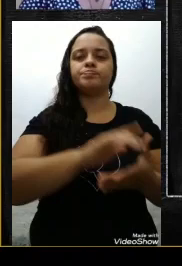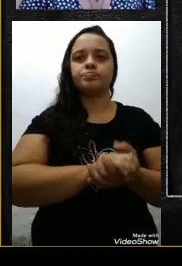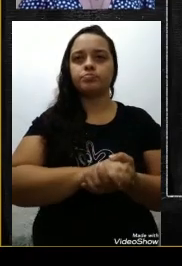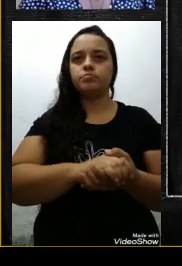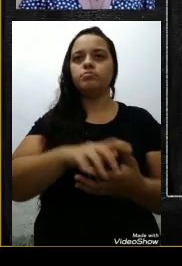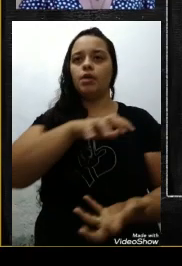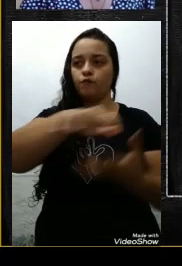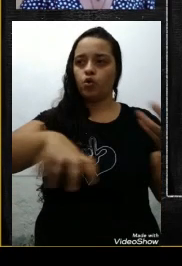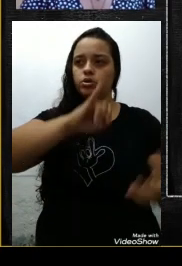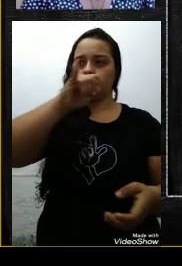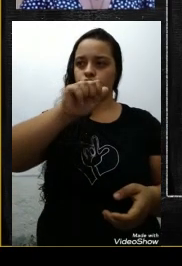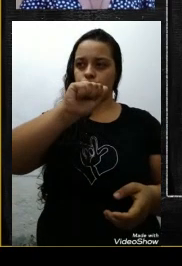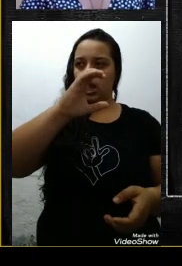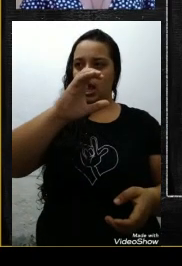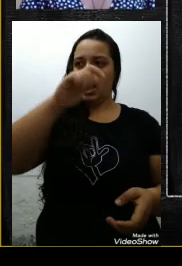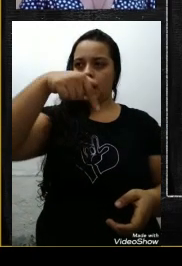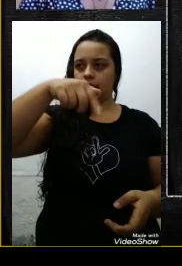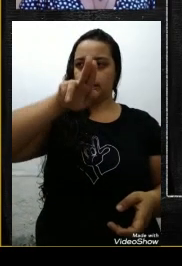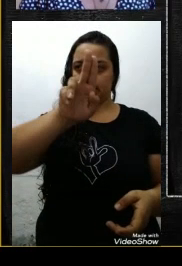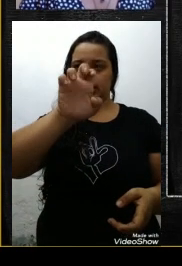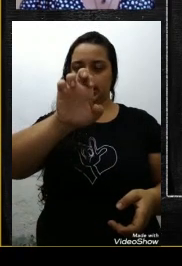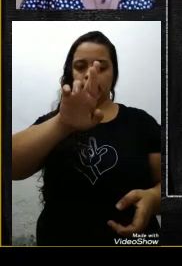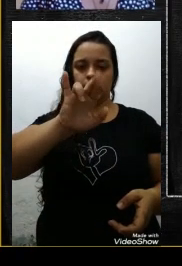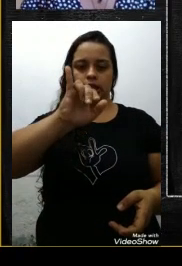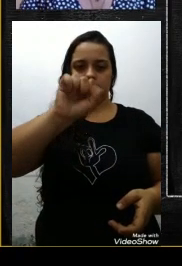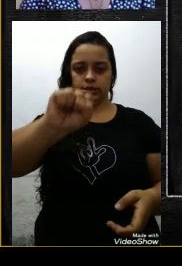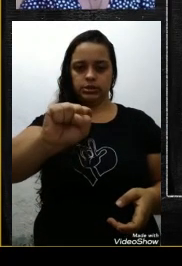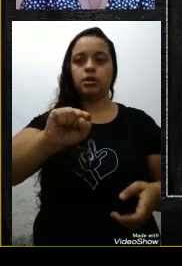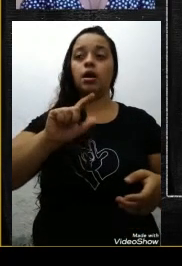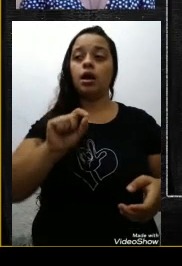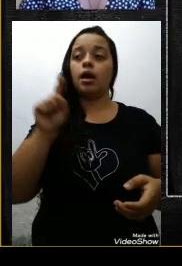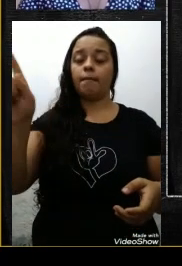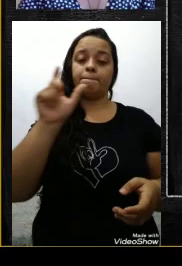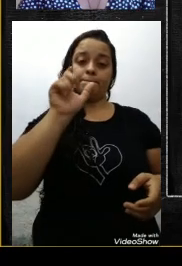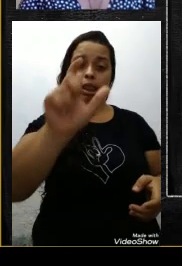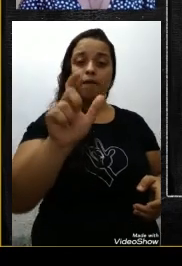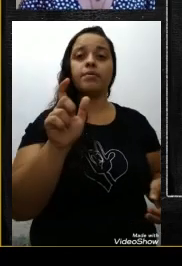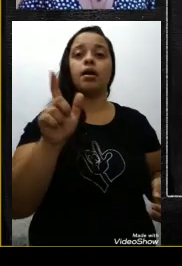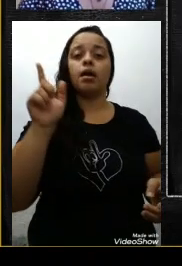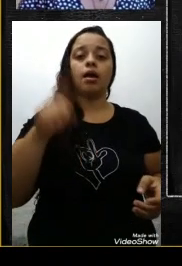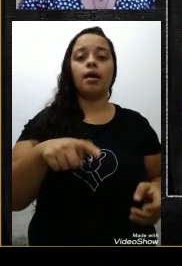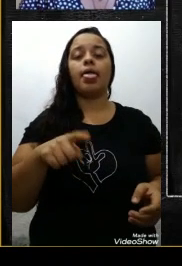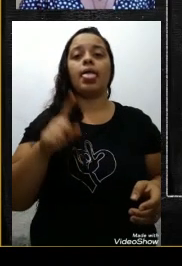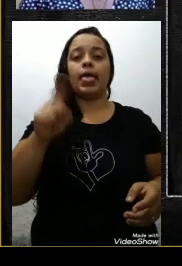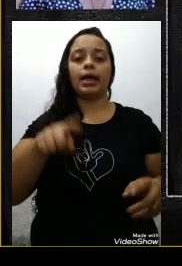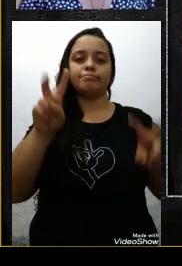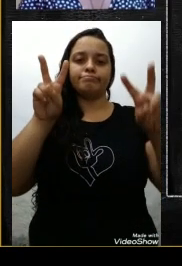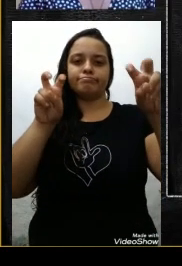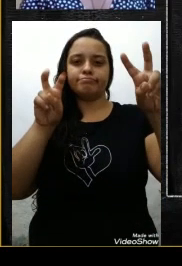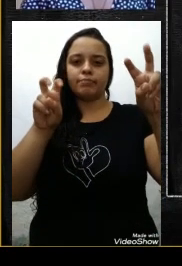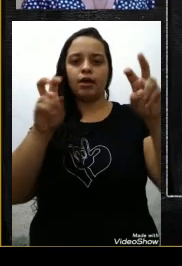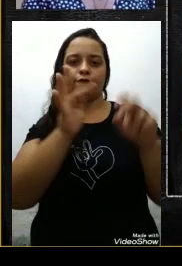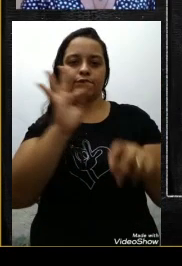gente algumas dessas revoltas camponesas que ficaram conhecidas como jaqueries. A palavra Jaquerie, ela vem aí de